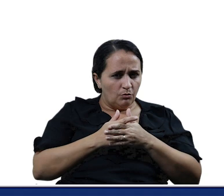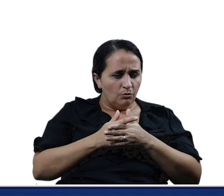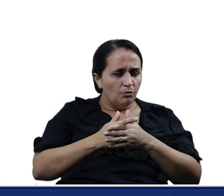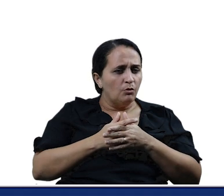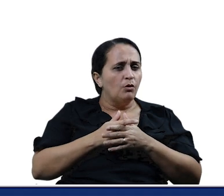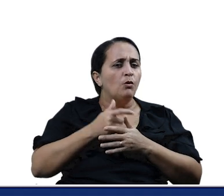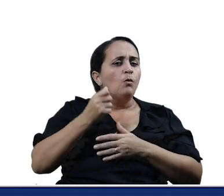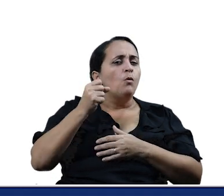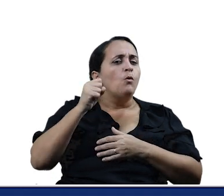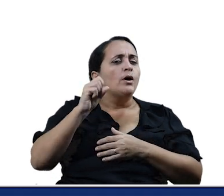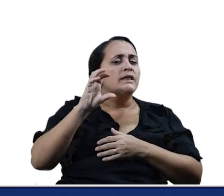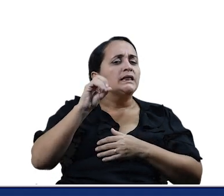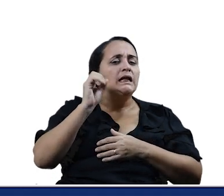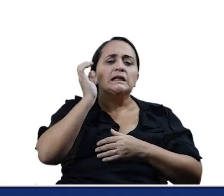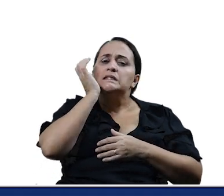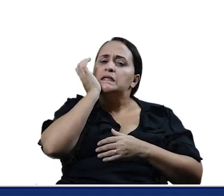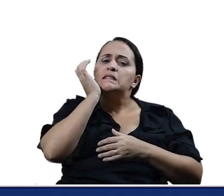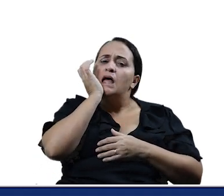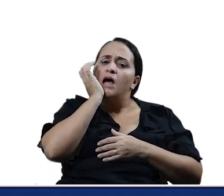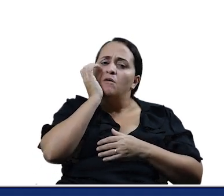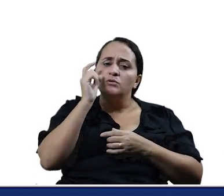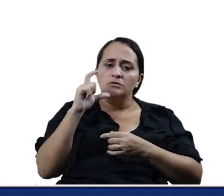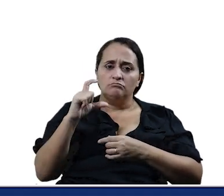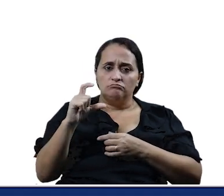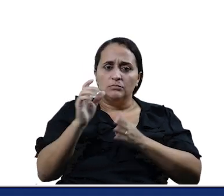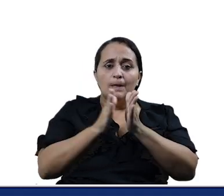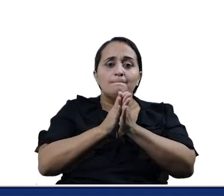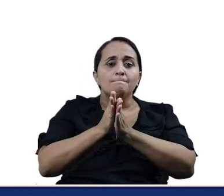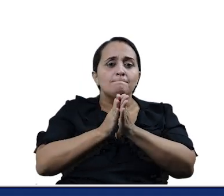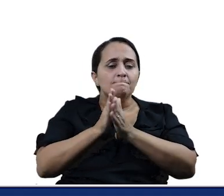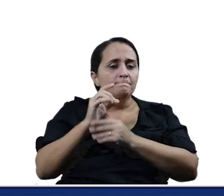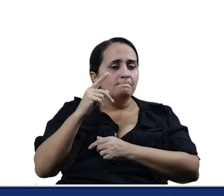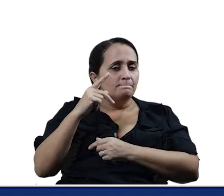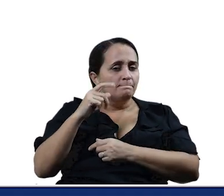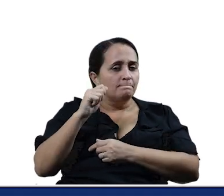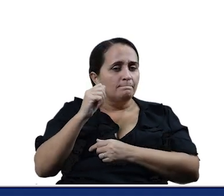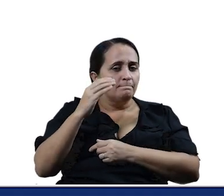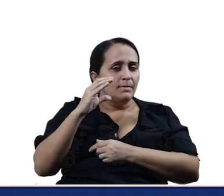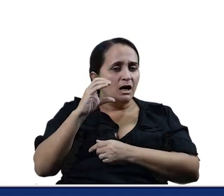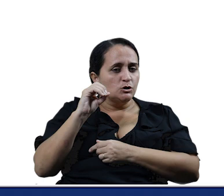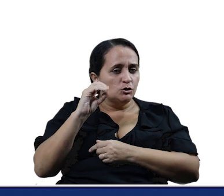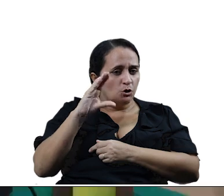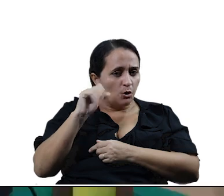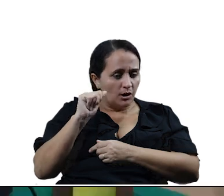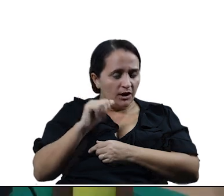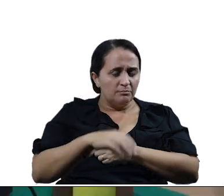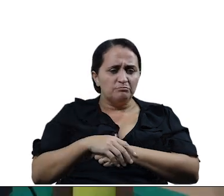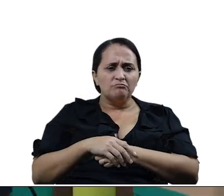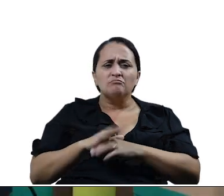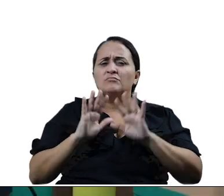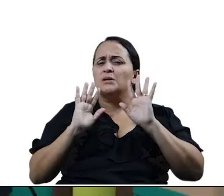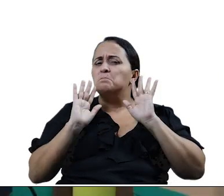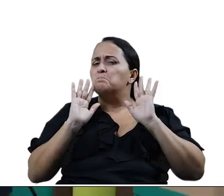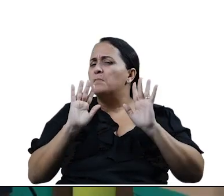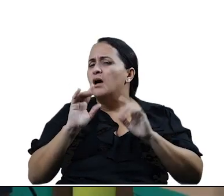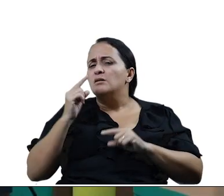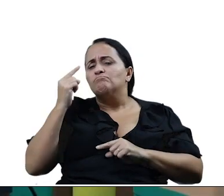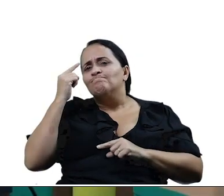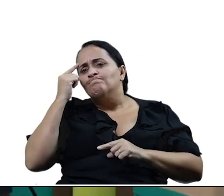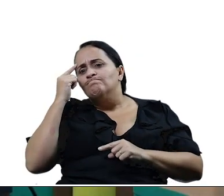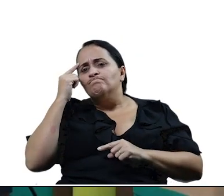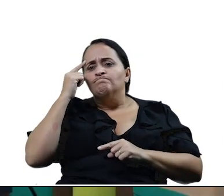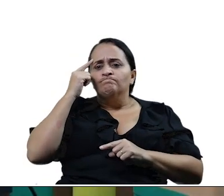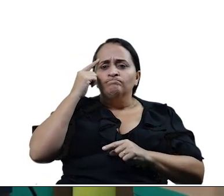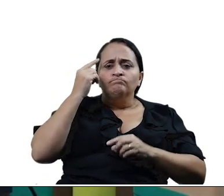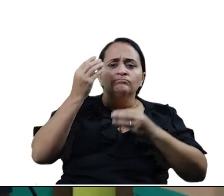Pronto. Agora, o restante que ele comprou, a gente não sabe a quantidade. E é isso que a gente quer saber. Será que